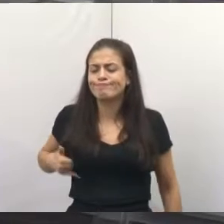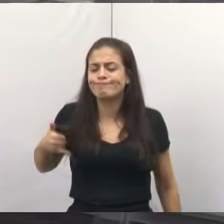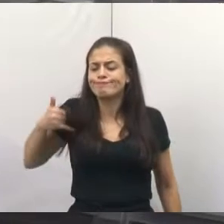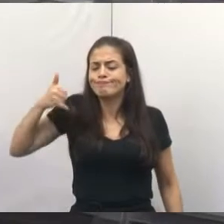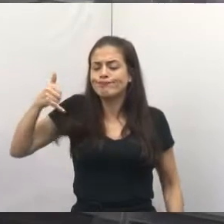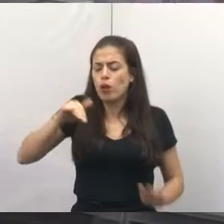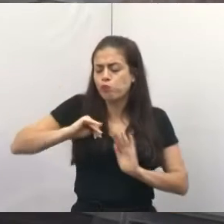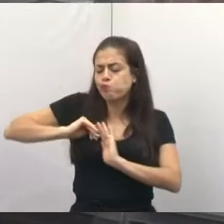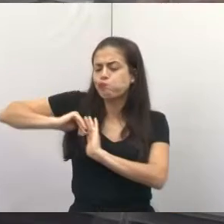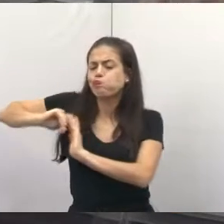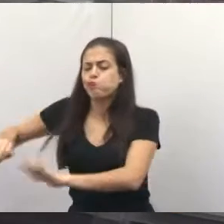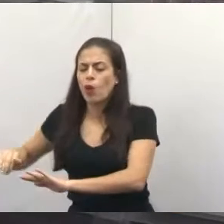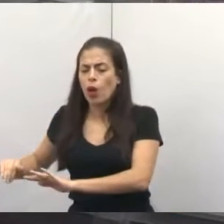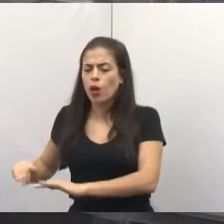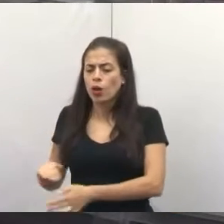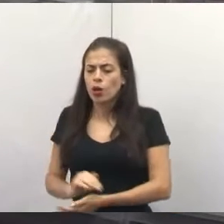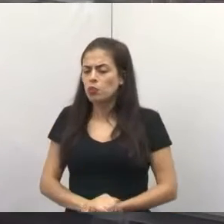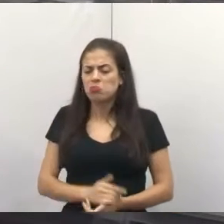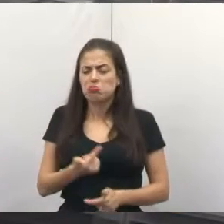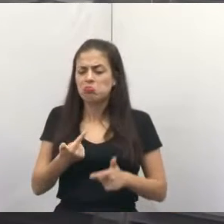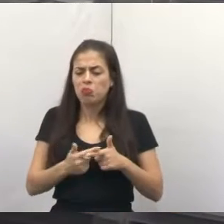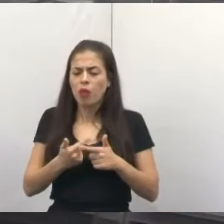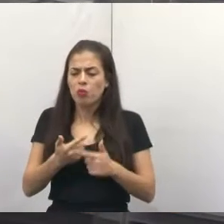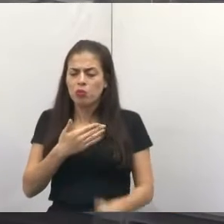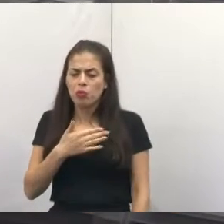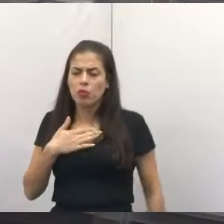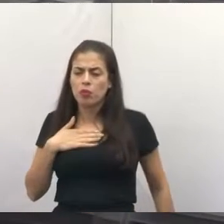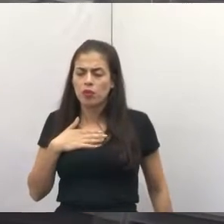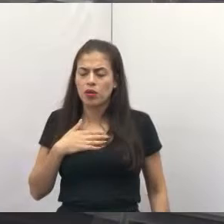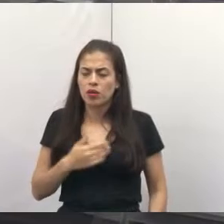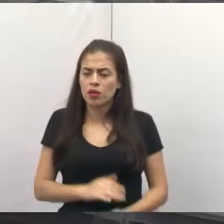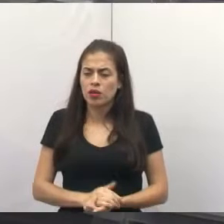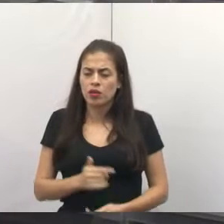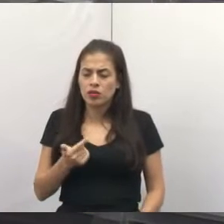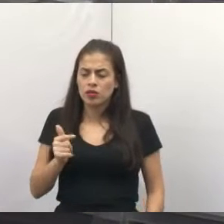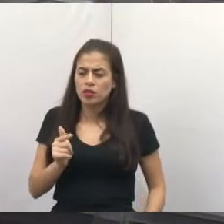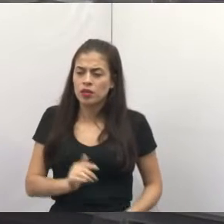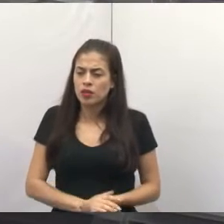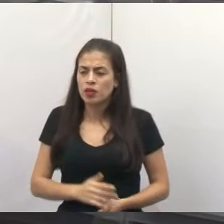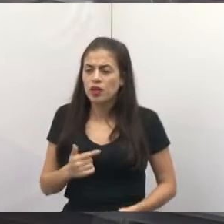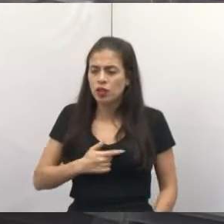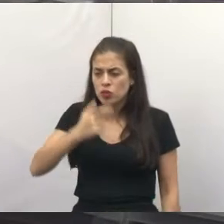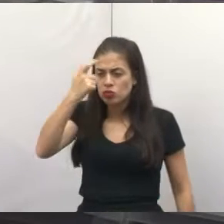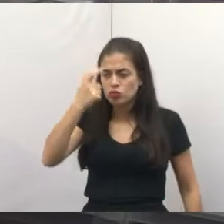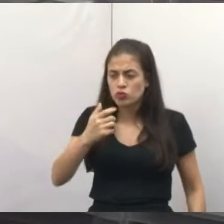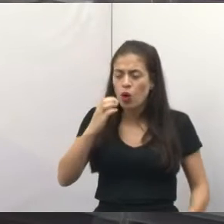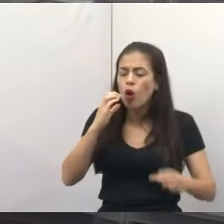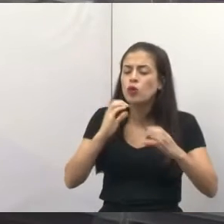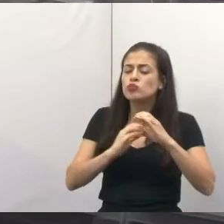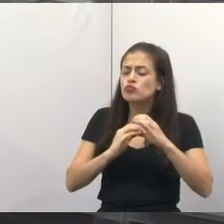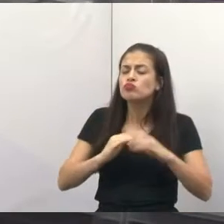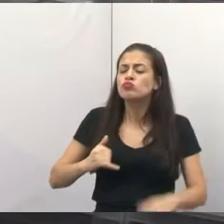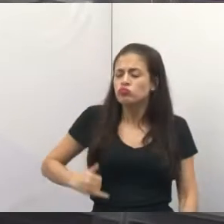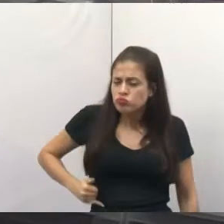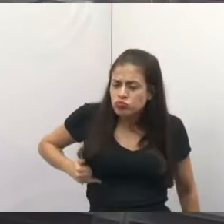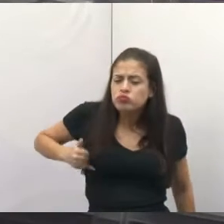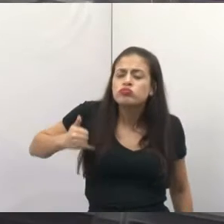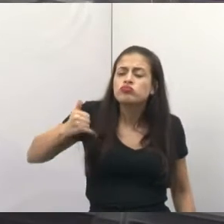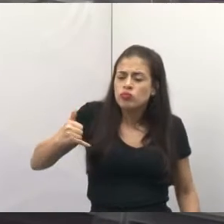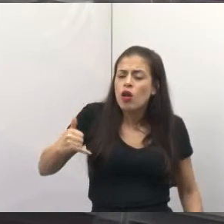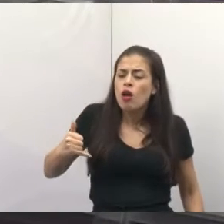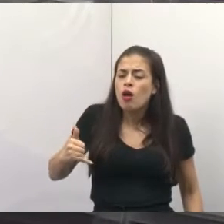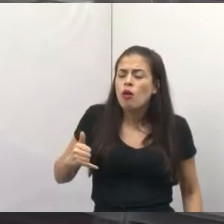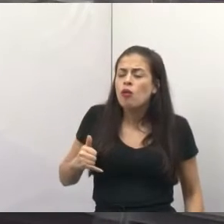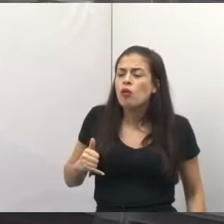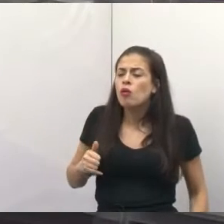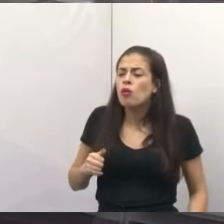lado. E quero concluir, vereador Rogério Timóteo, dizendo o seguinte: sou concursado com muito orgulho, estou lá